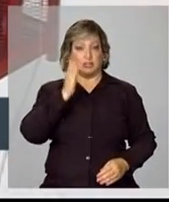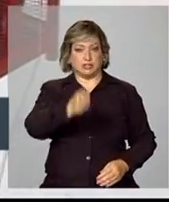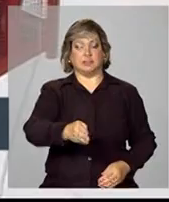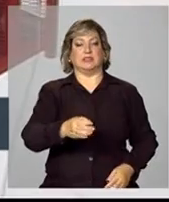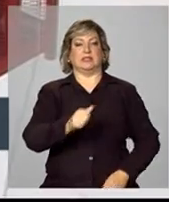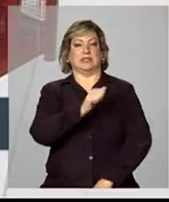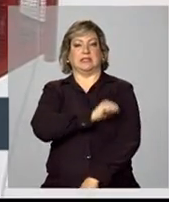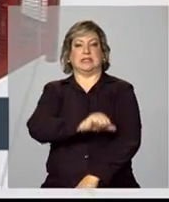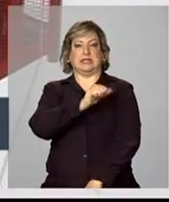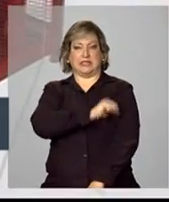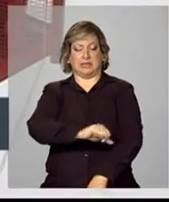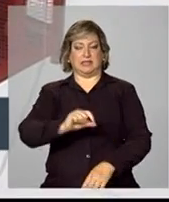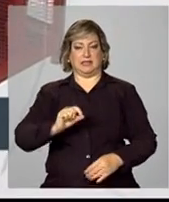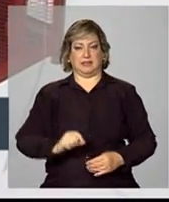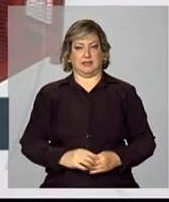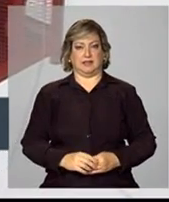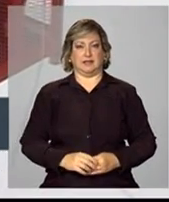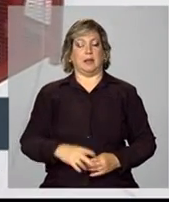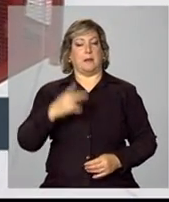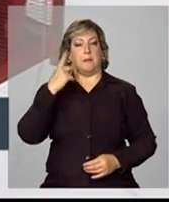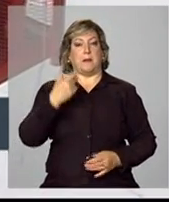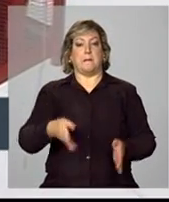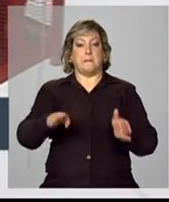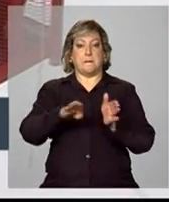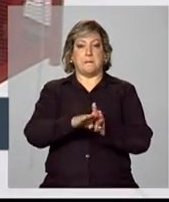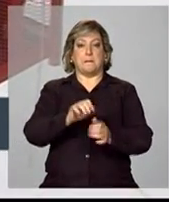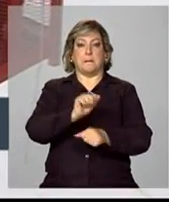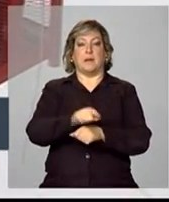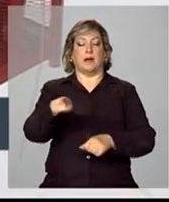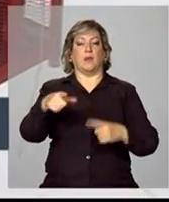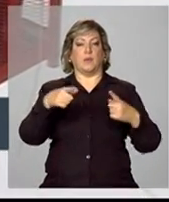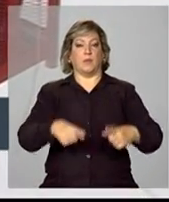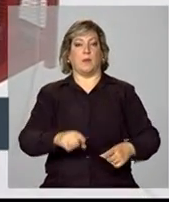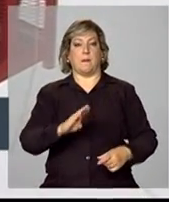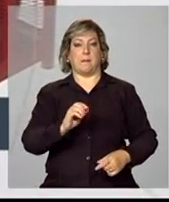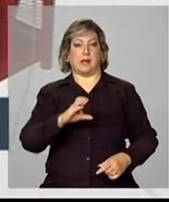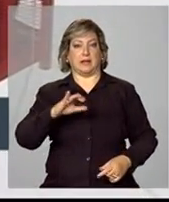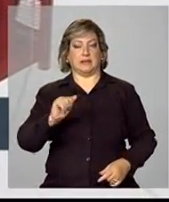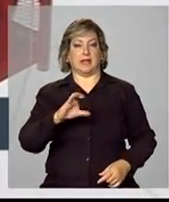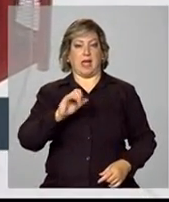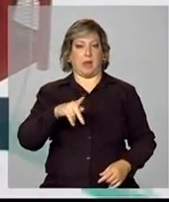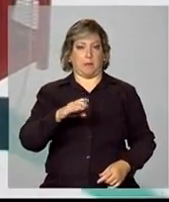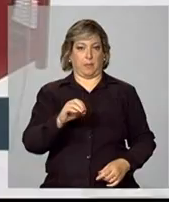ao Rio de Janeiro parando na Bacia de Campos